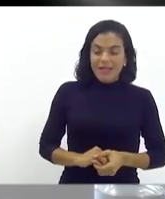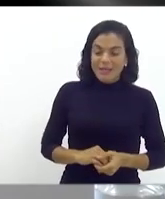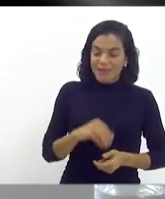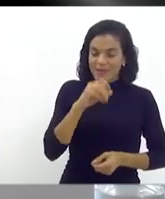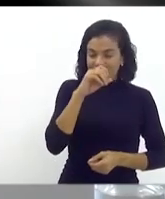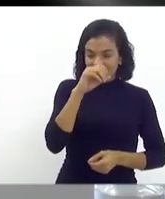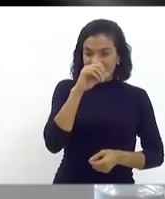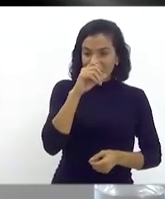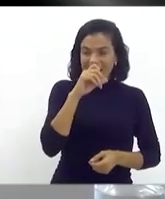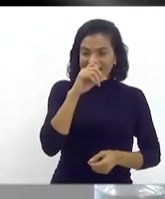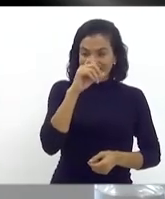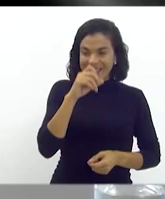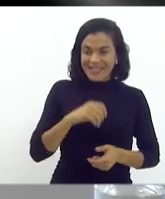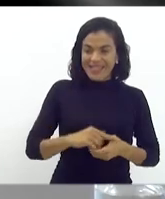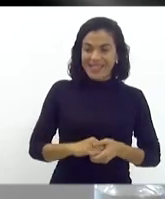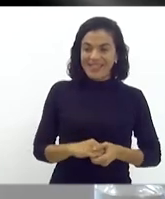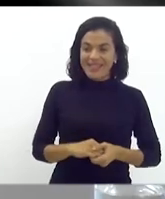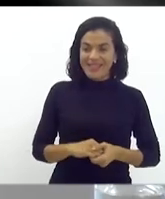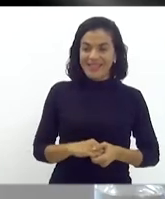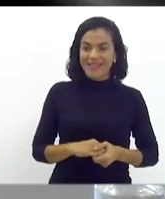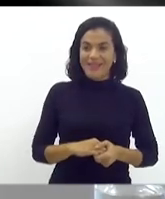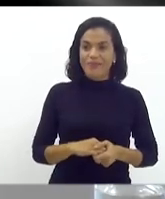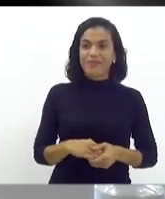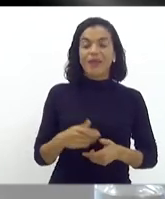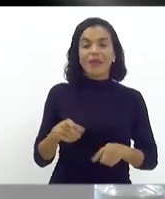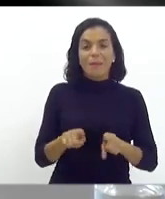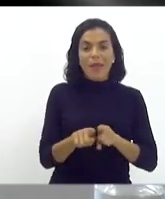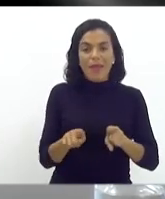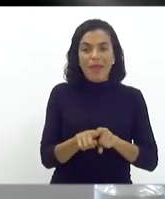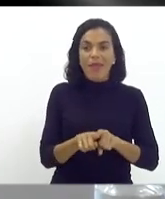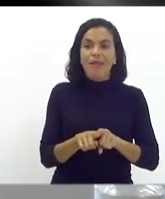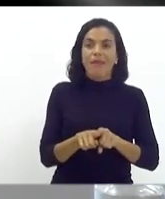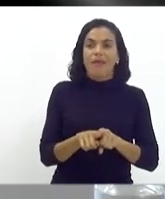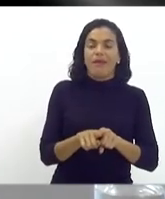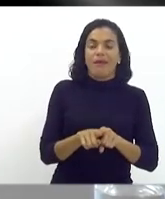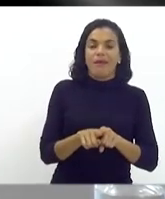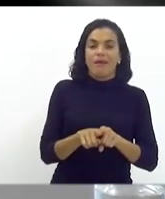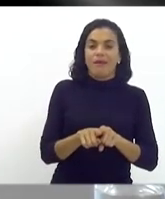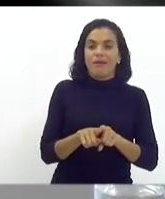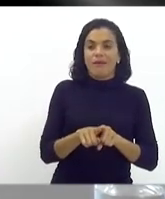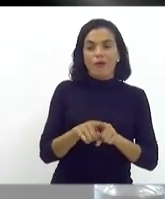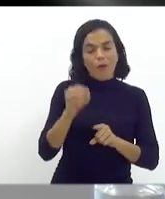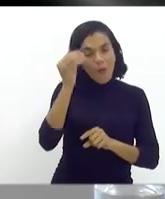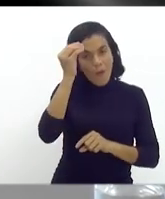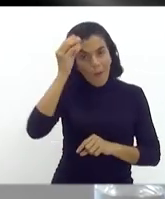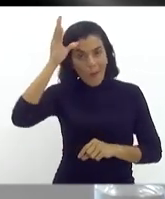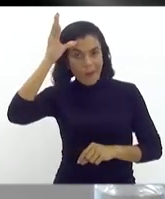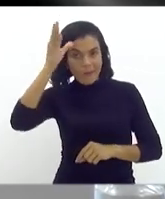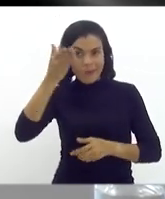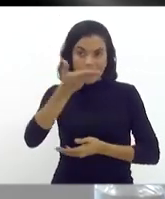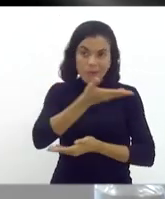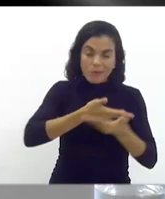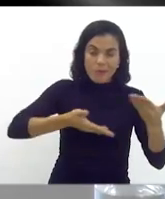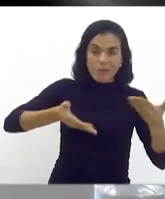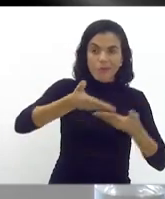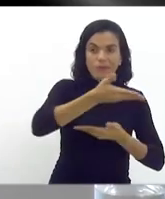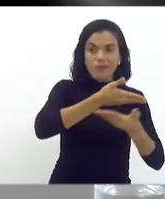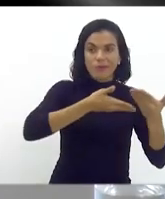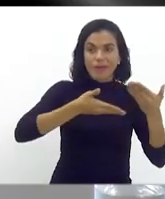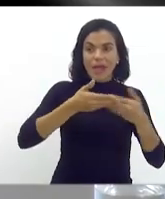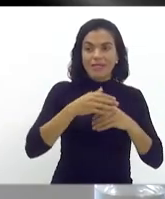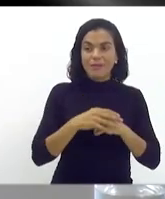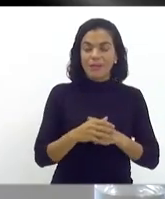aí consta as etapas do reconhecimento para trazer de conhecimento para todas e todos né